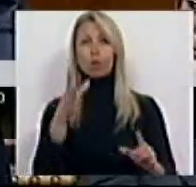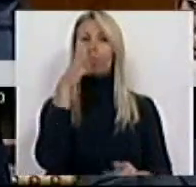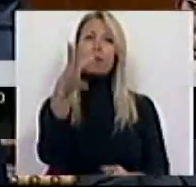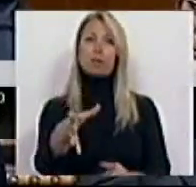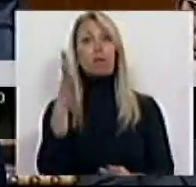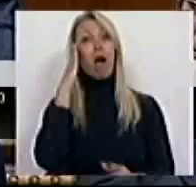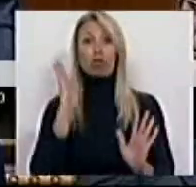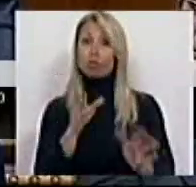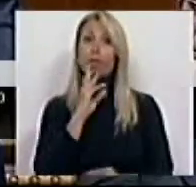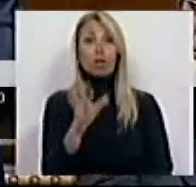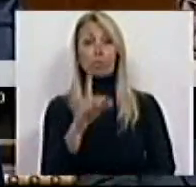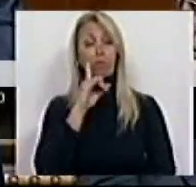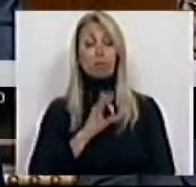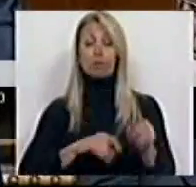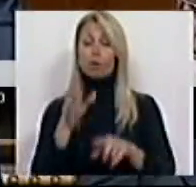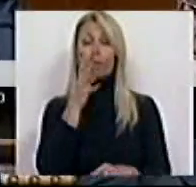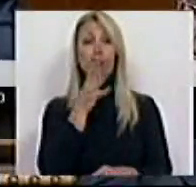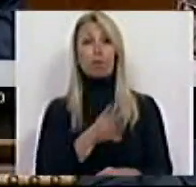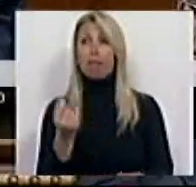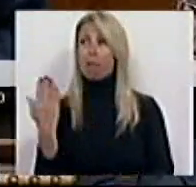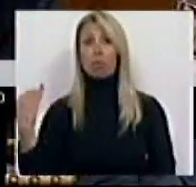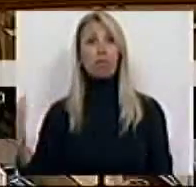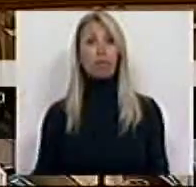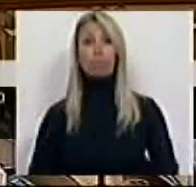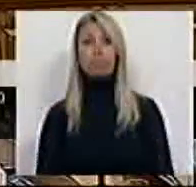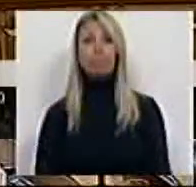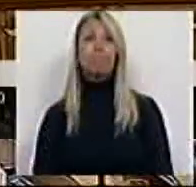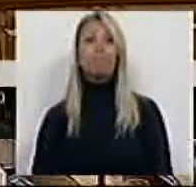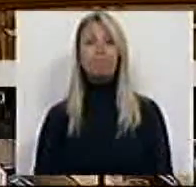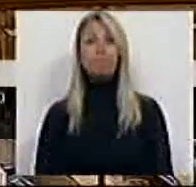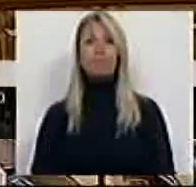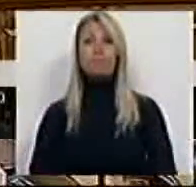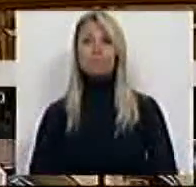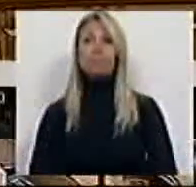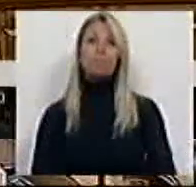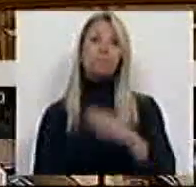que creio que já respondi à senhora deputada ainda há pouco.